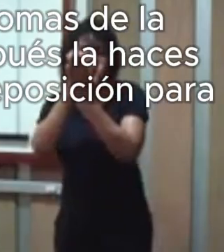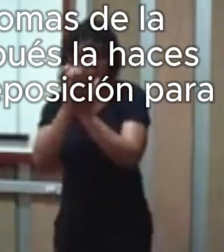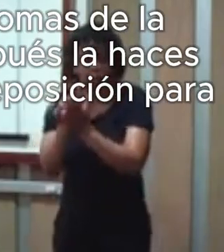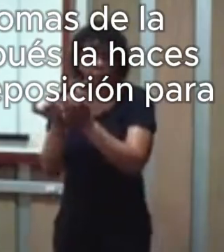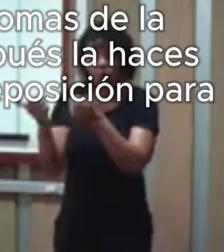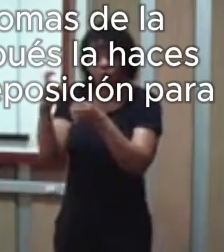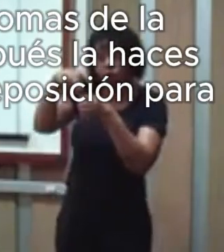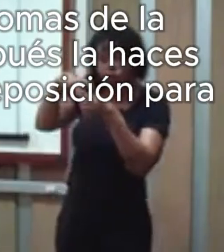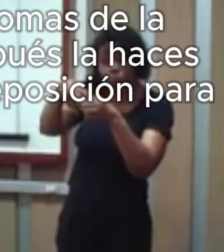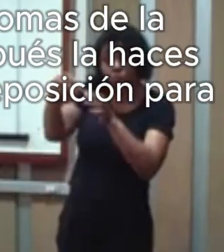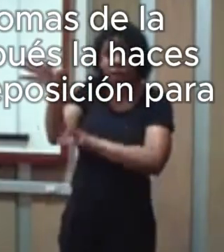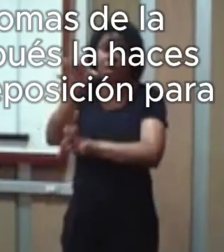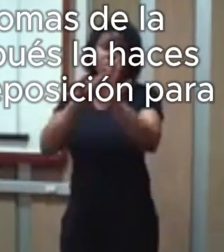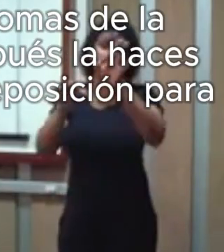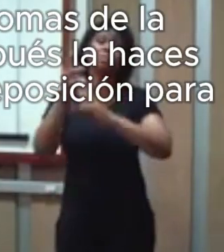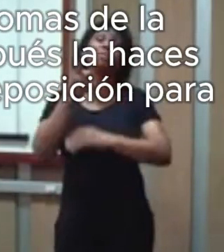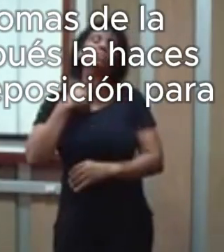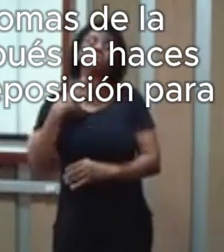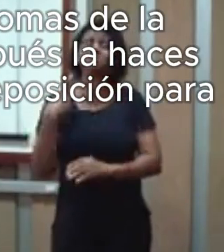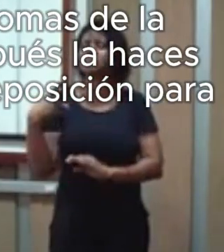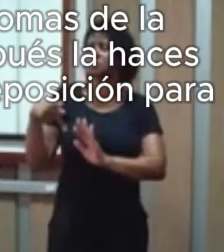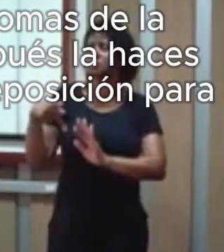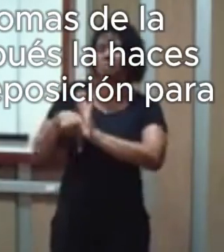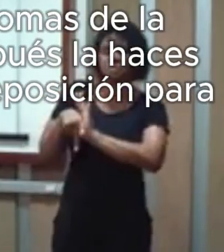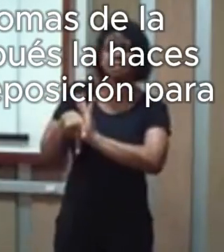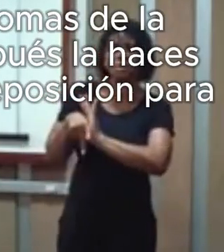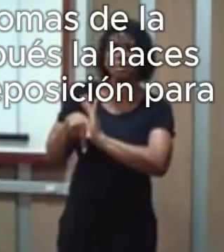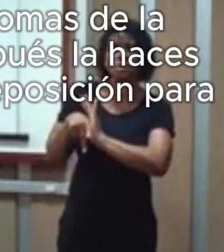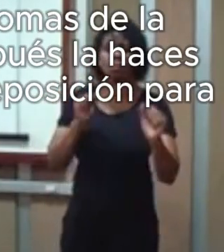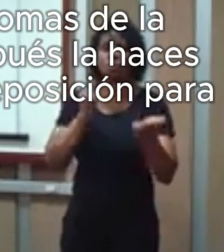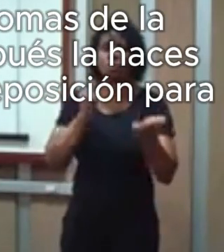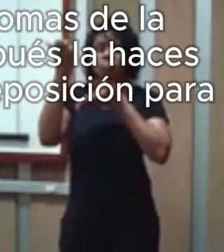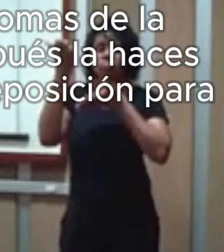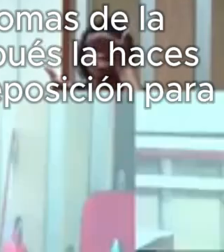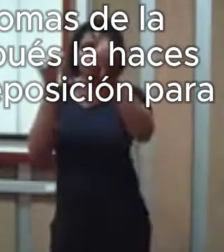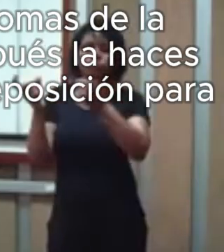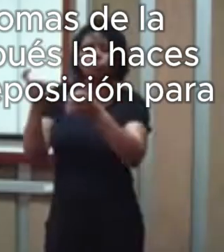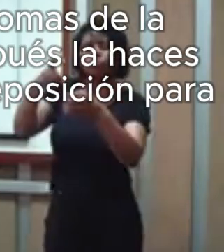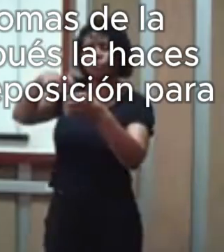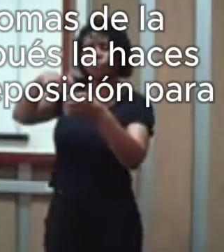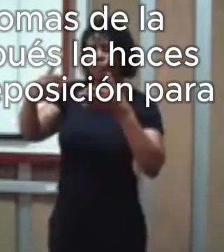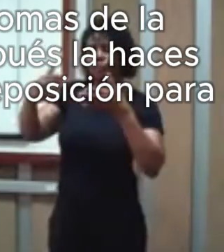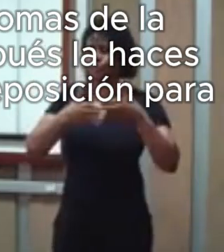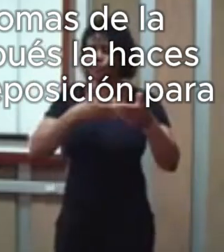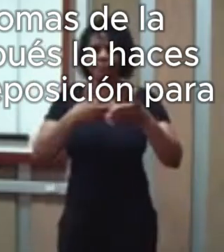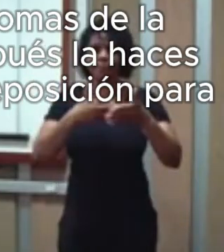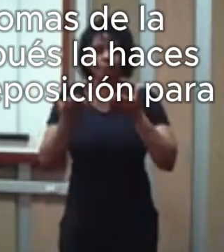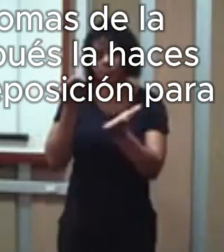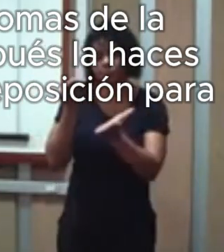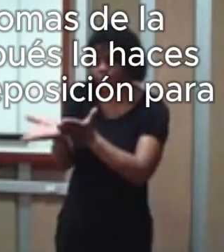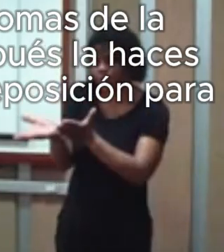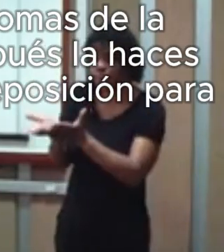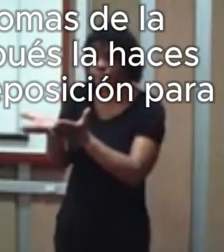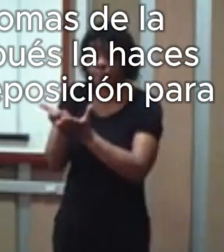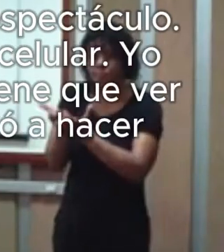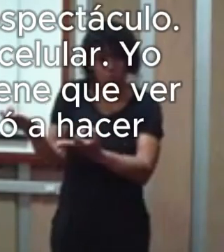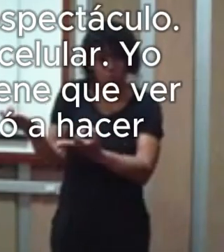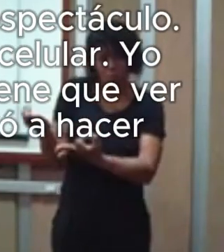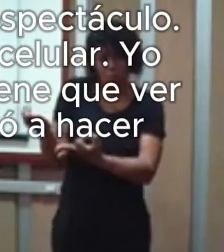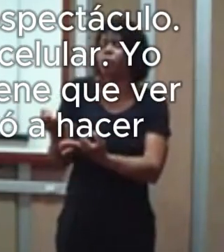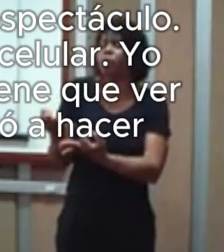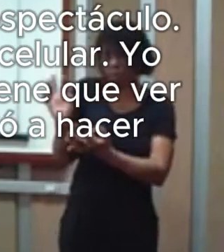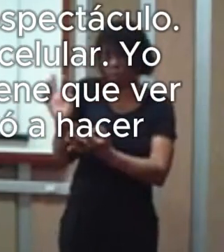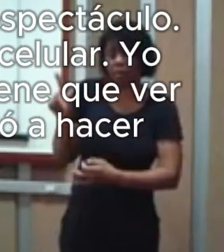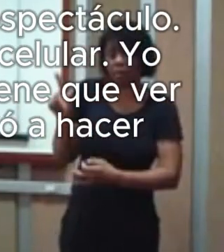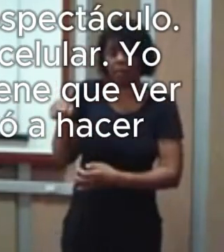célula que você quer. E aí você pode fazer uma terapia de reposição para qualquer perda que é perfeita,